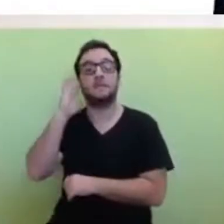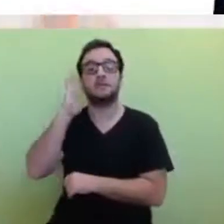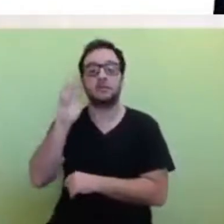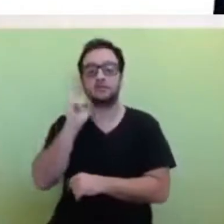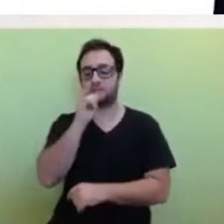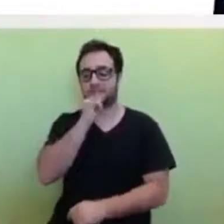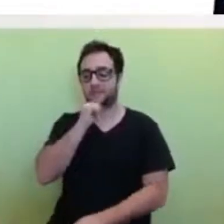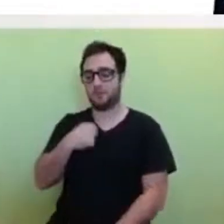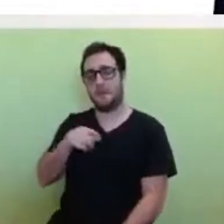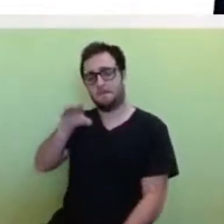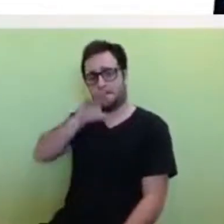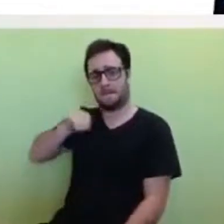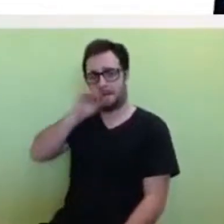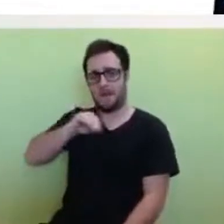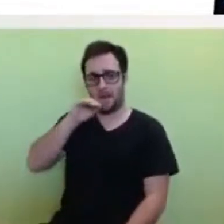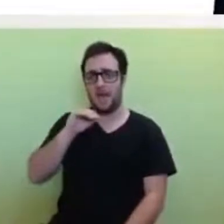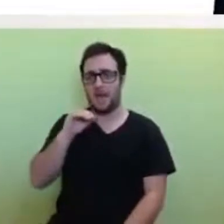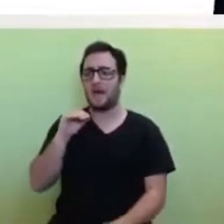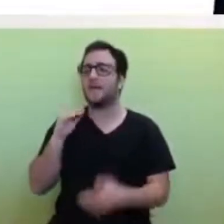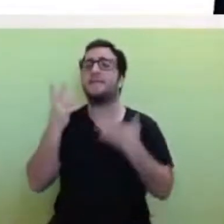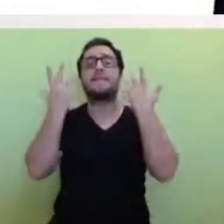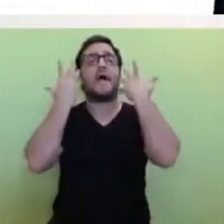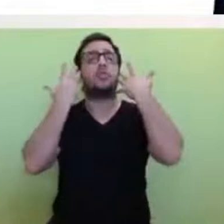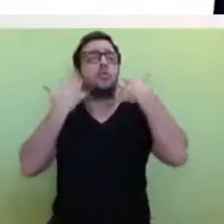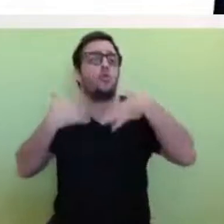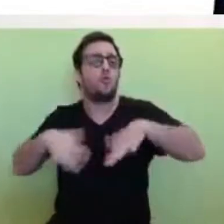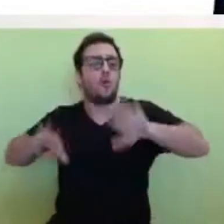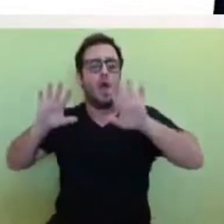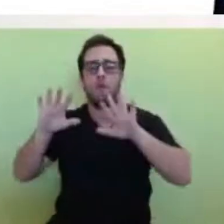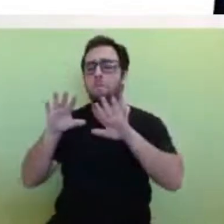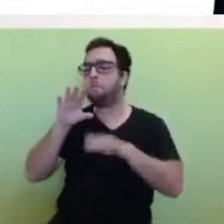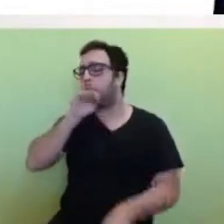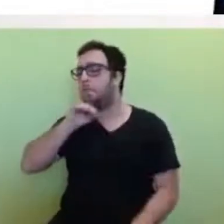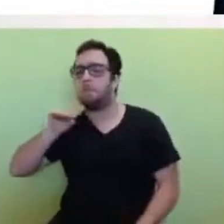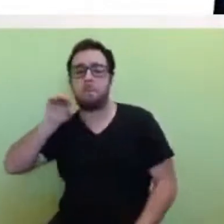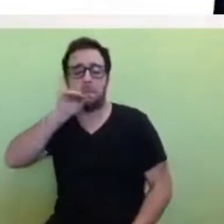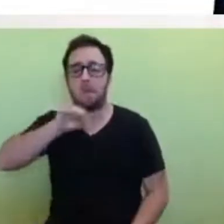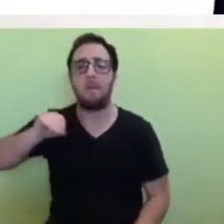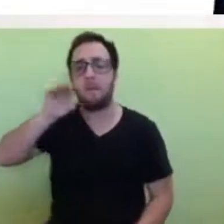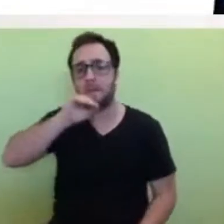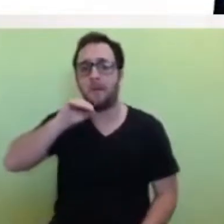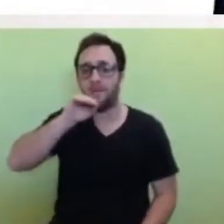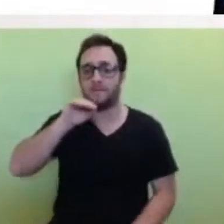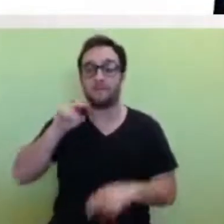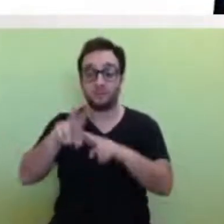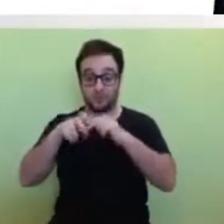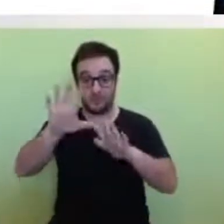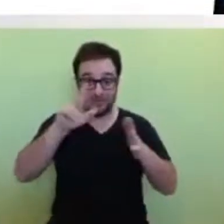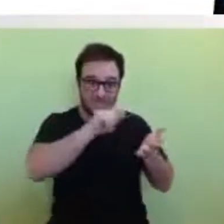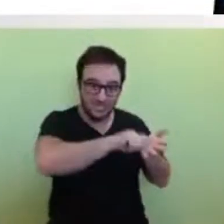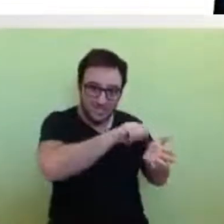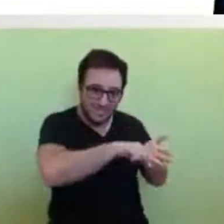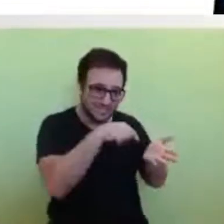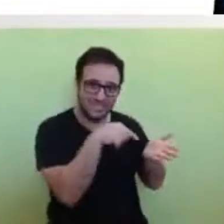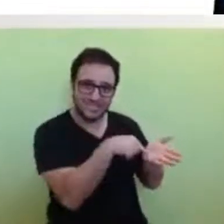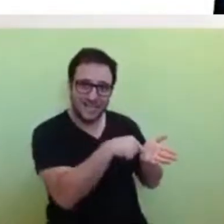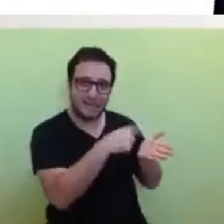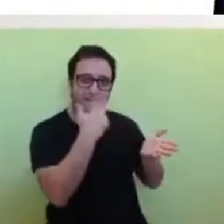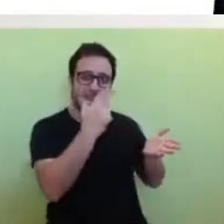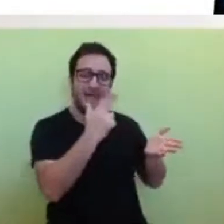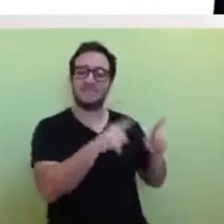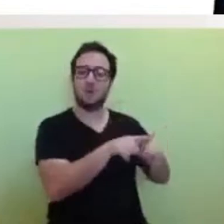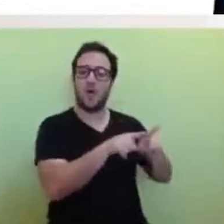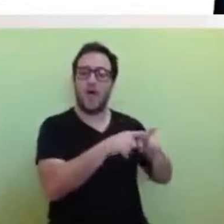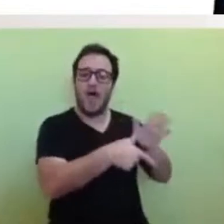frase, eu somente estou falando. E não planejo tudo antes, já a escrita não. Além disso, a fala, ela não passa por